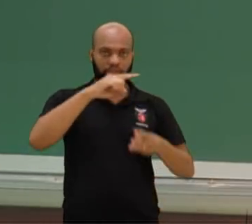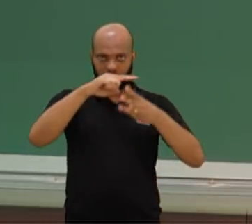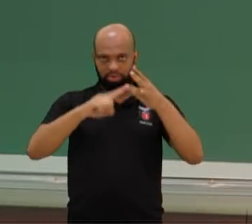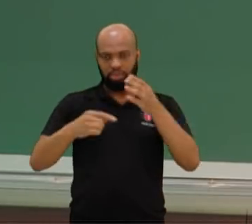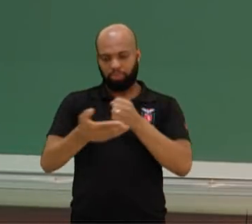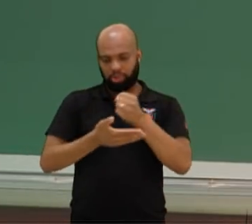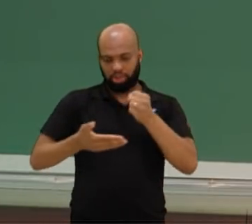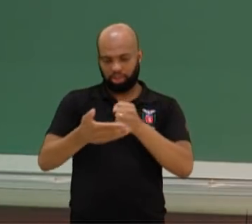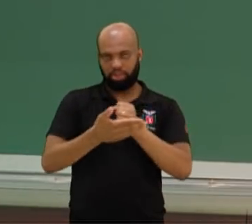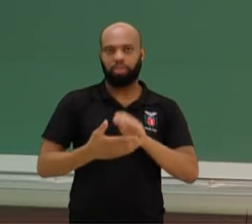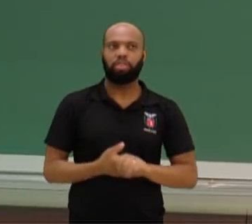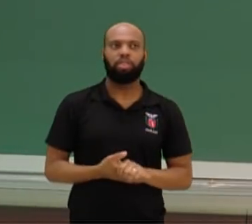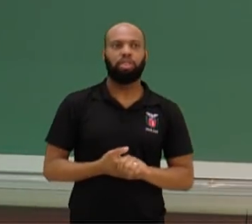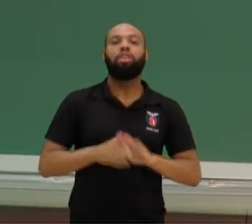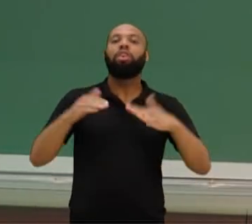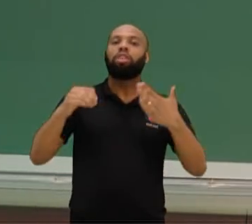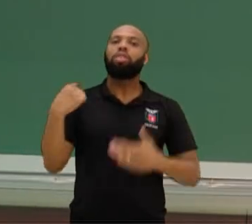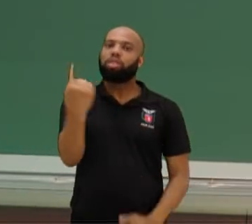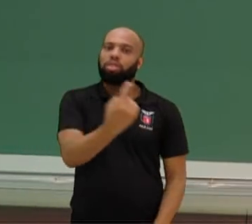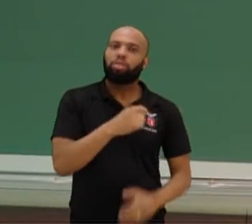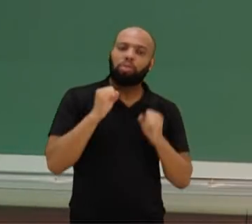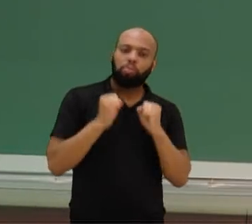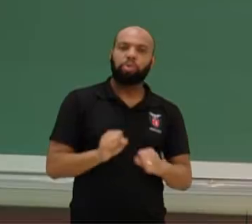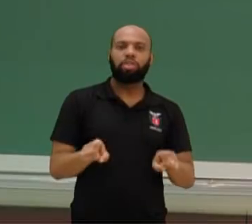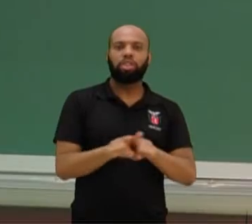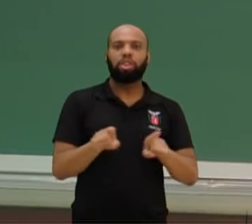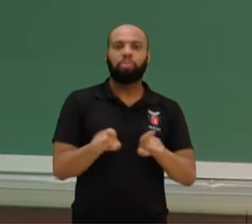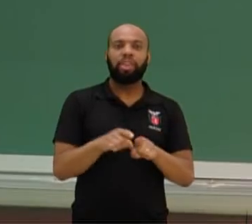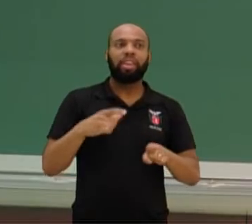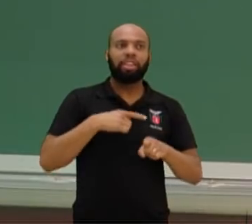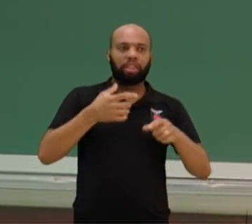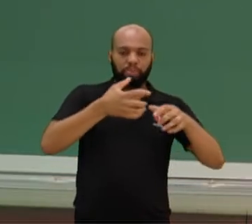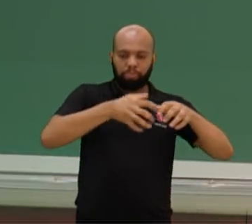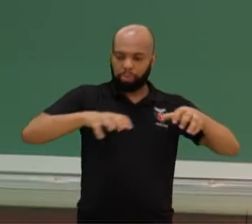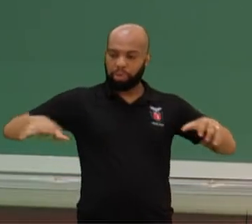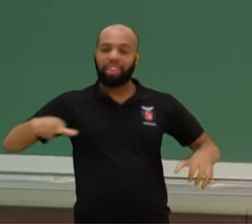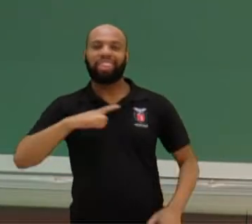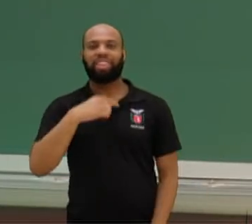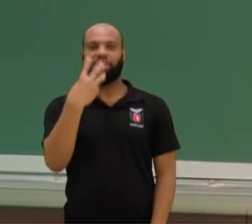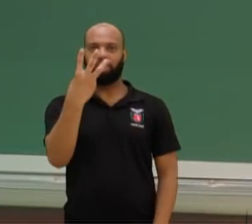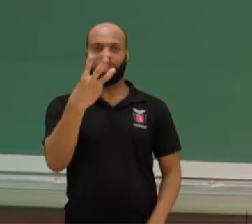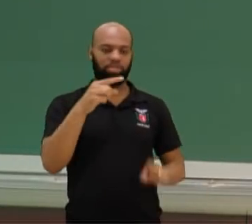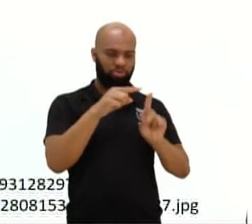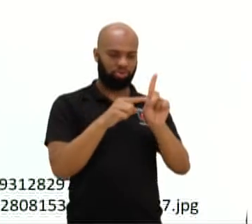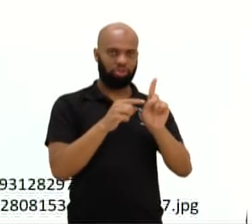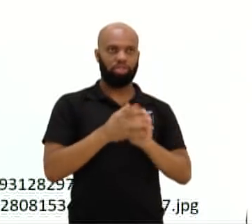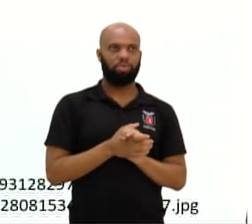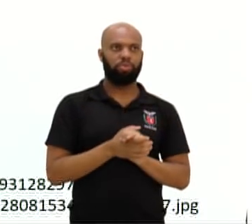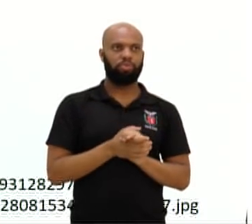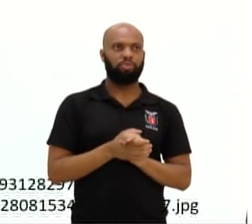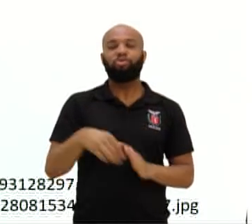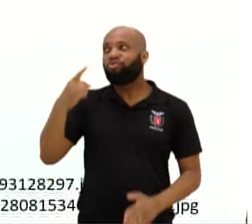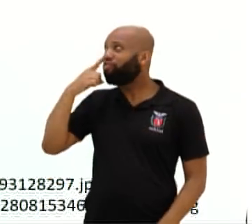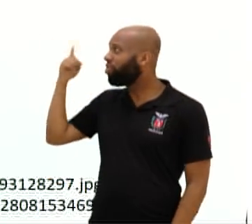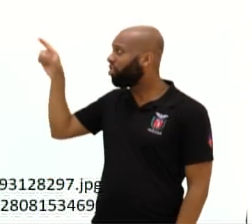componentes básicos. E aí a gente pode dividir as alavancas em 3 tipos: